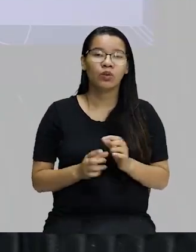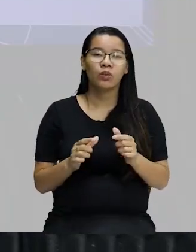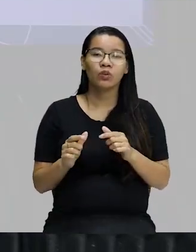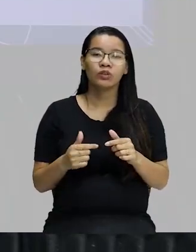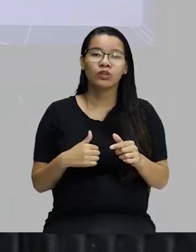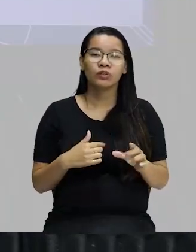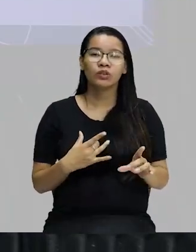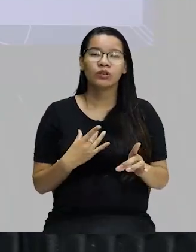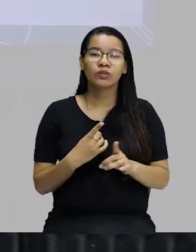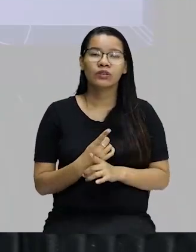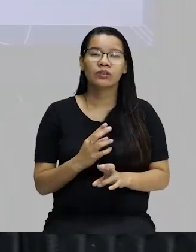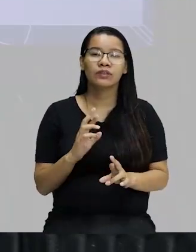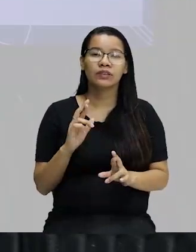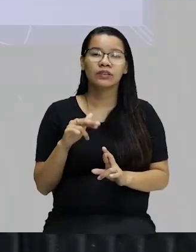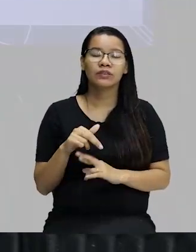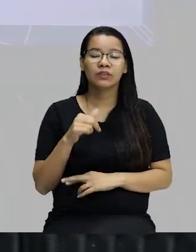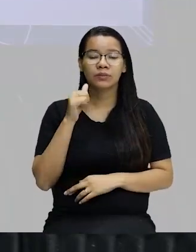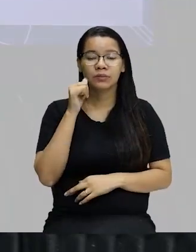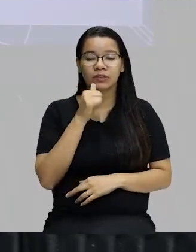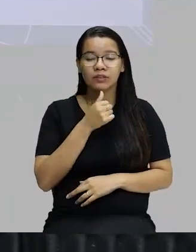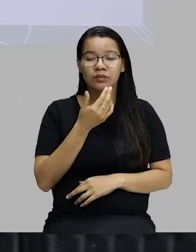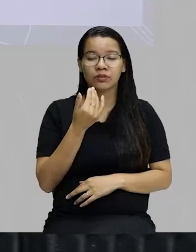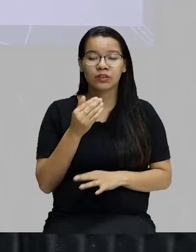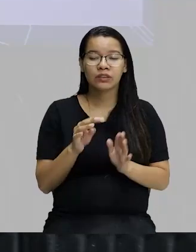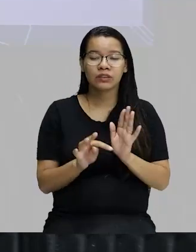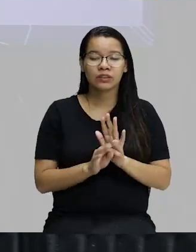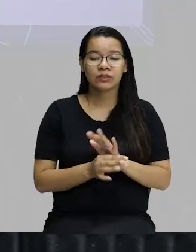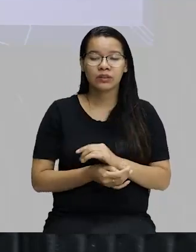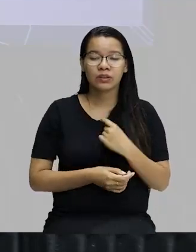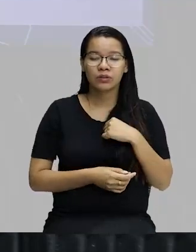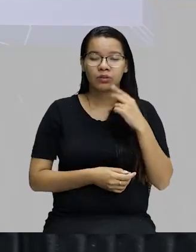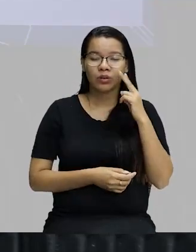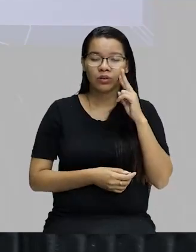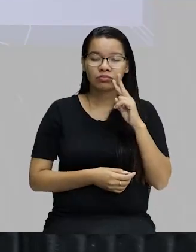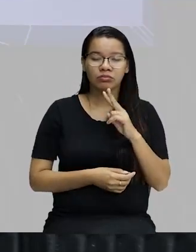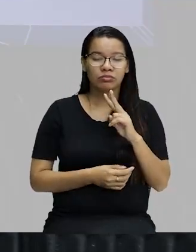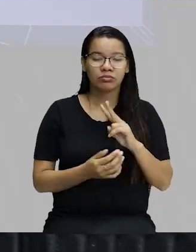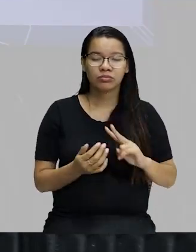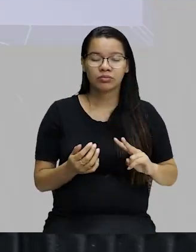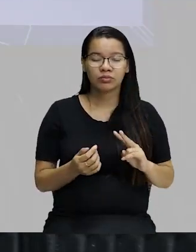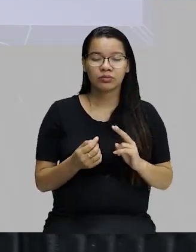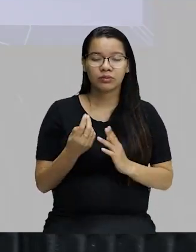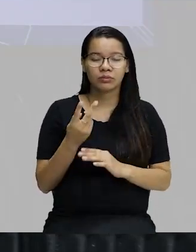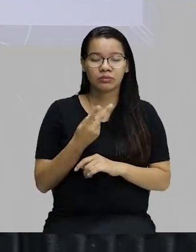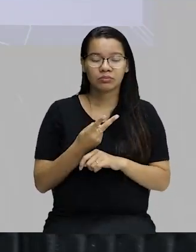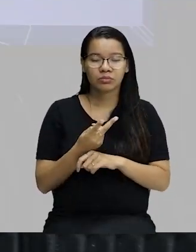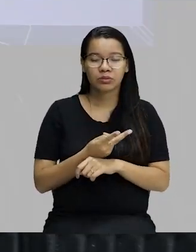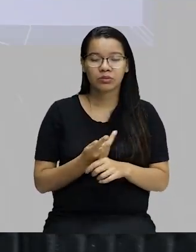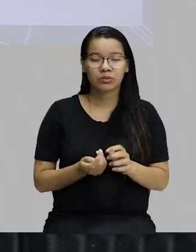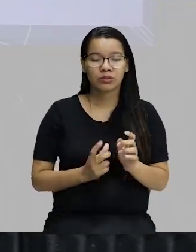referência feminina e o Velho Testamento. Então, eu olho no primeiro, faço aquela visão